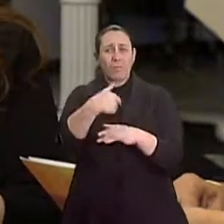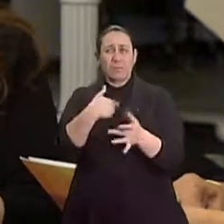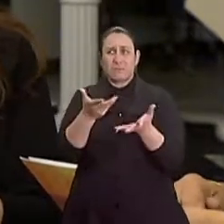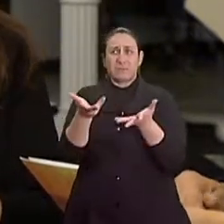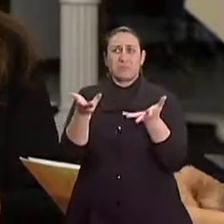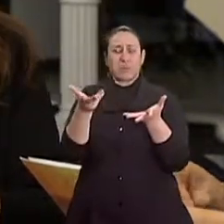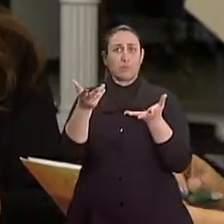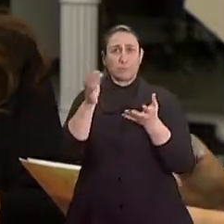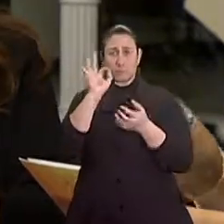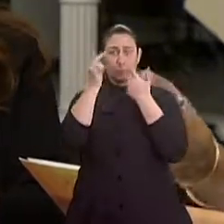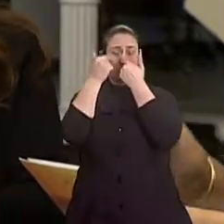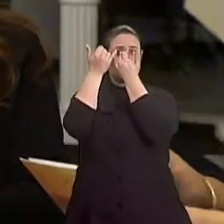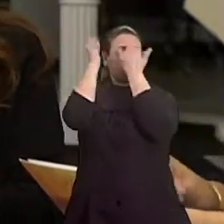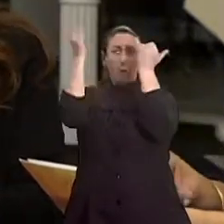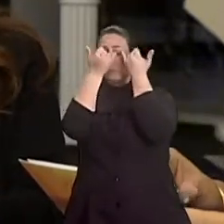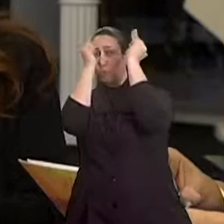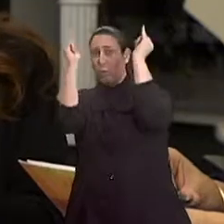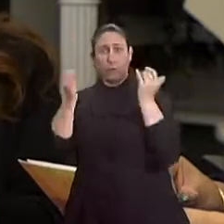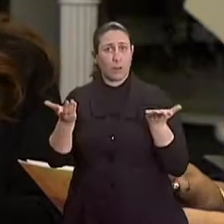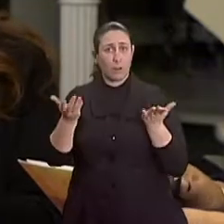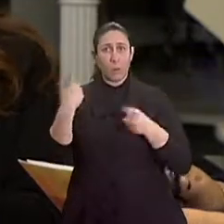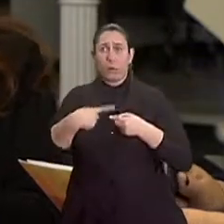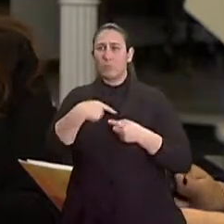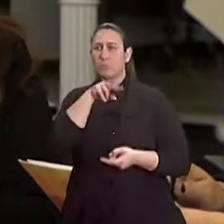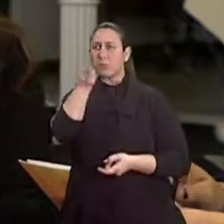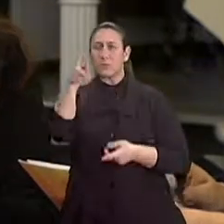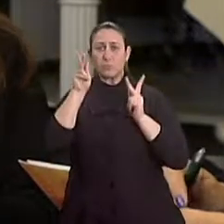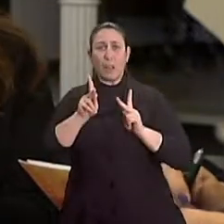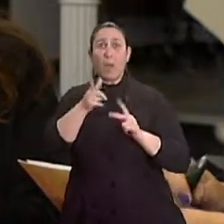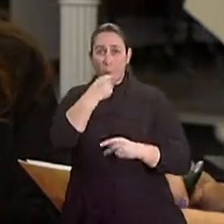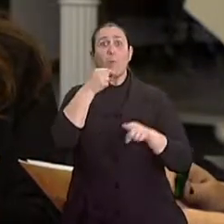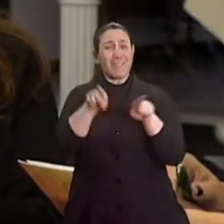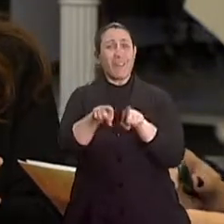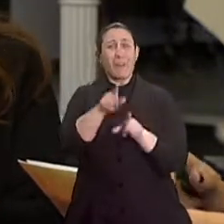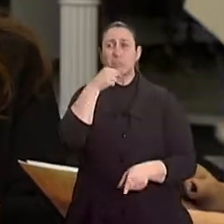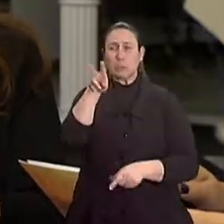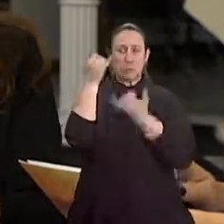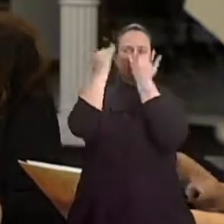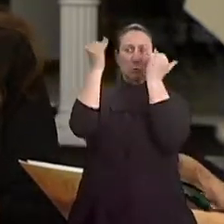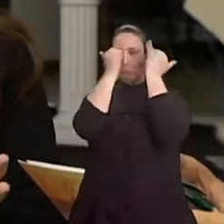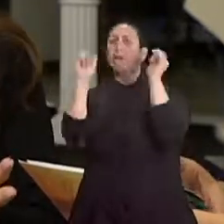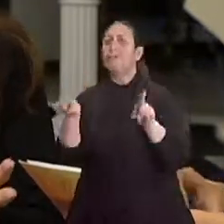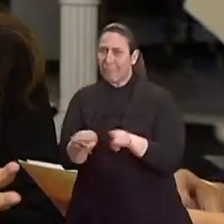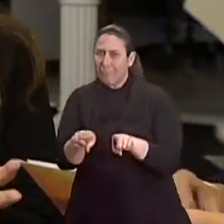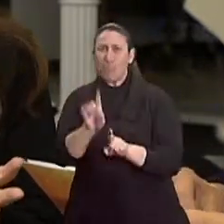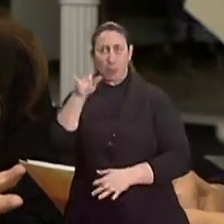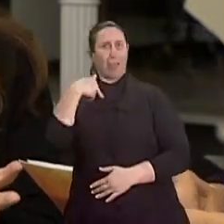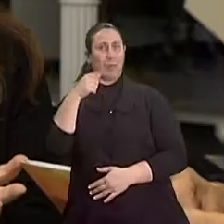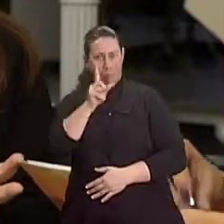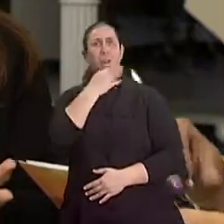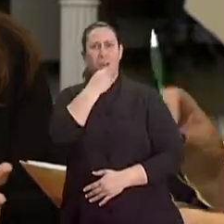coisa que dói nos olhos. Tá. Não dói nos olhos só das uhum. mulheres, eu acho que dói nos olhos dos homens que também olham uma mulher e dizem, o que é isso? O que